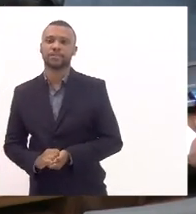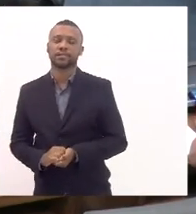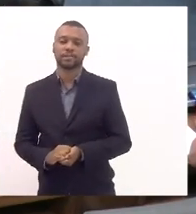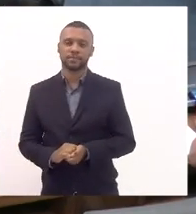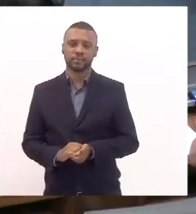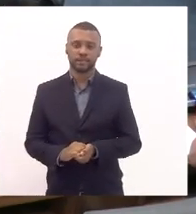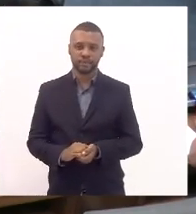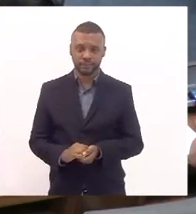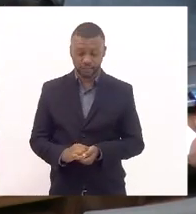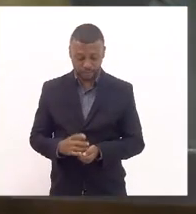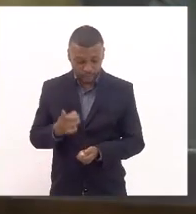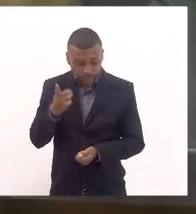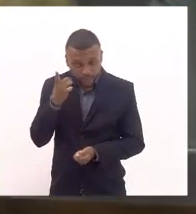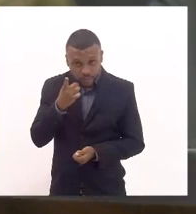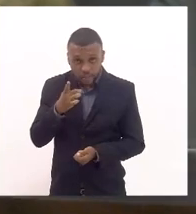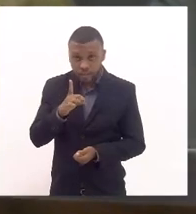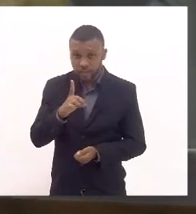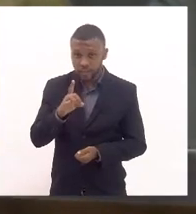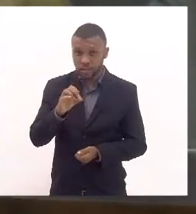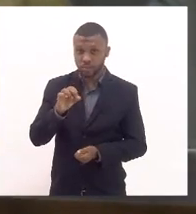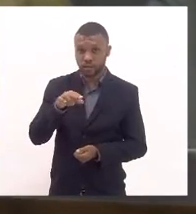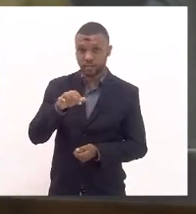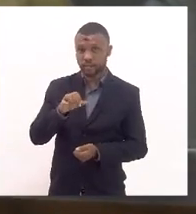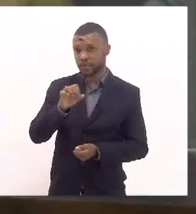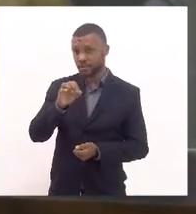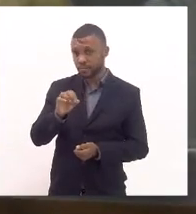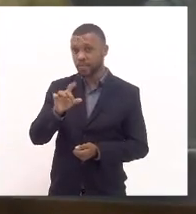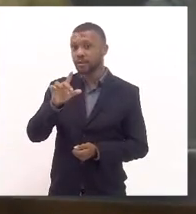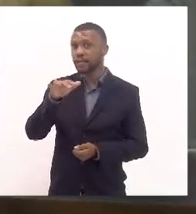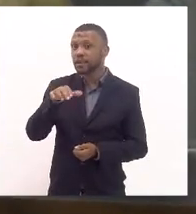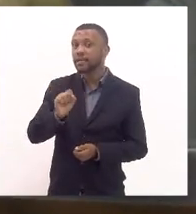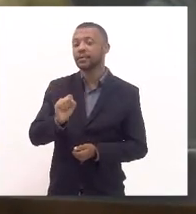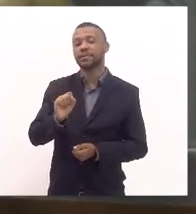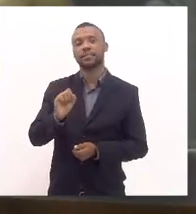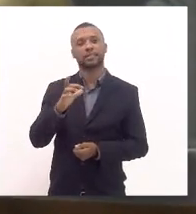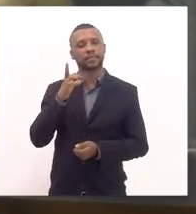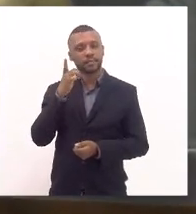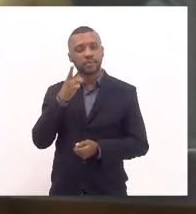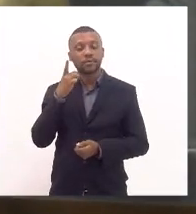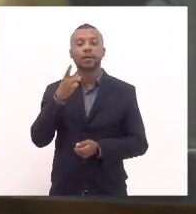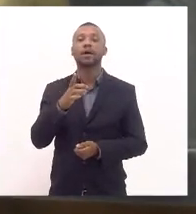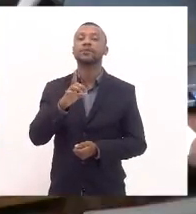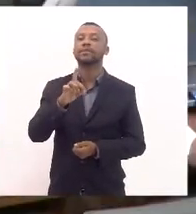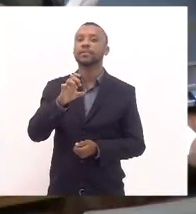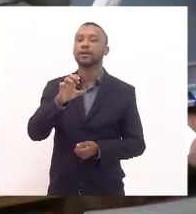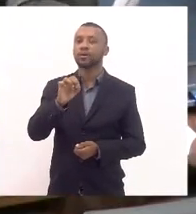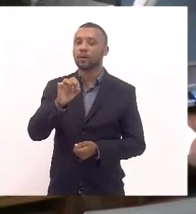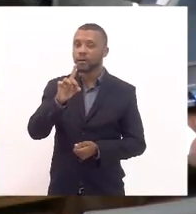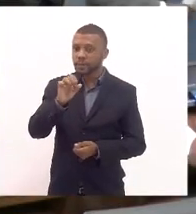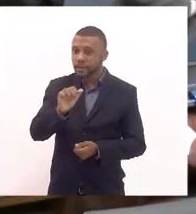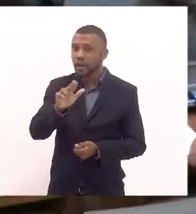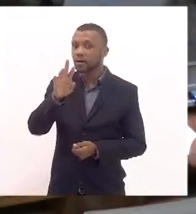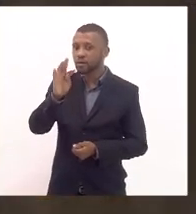o deputado Dionísio Lins Deputado Dr deodalto